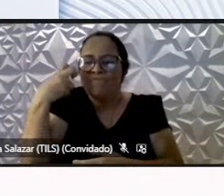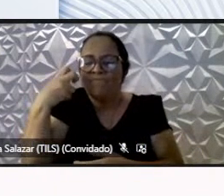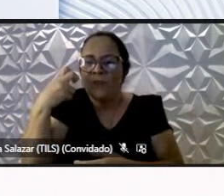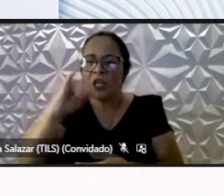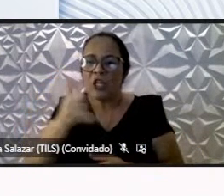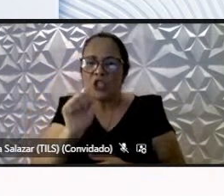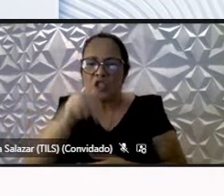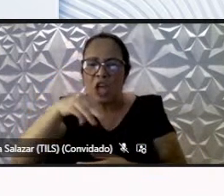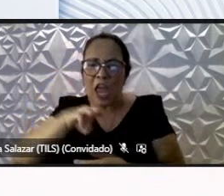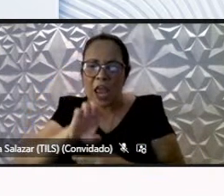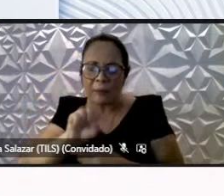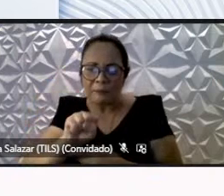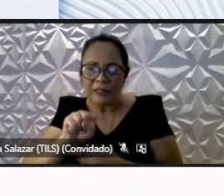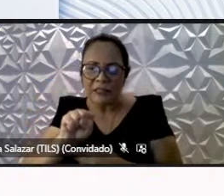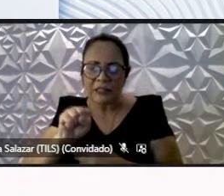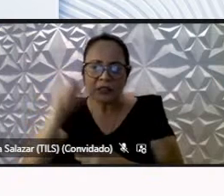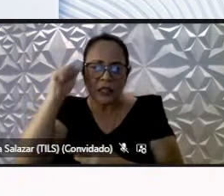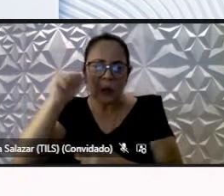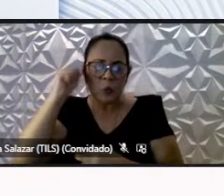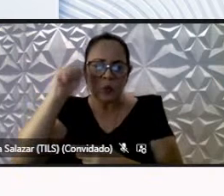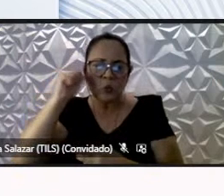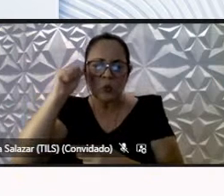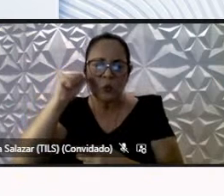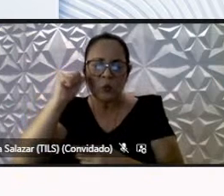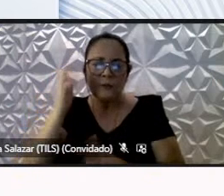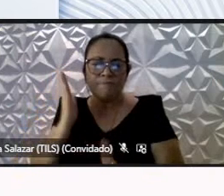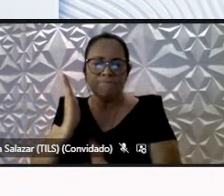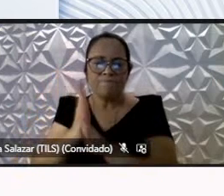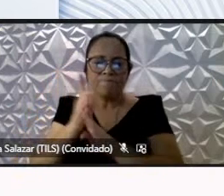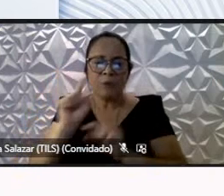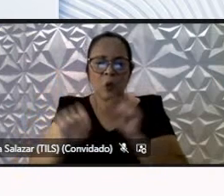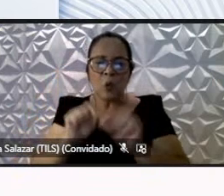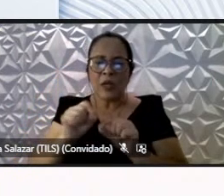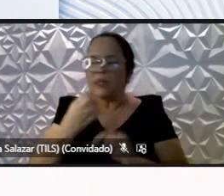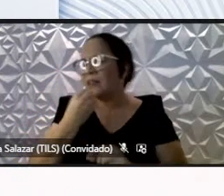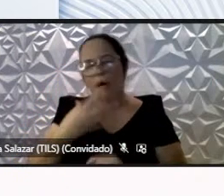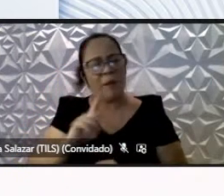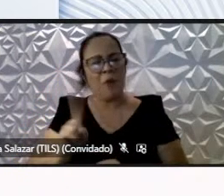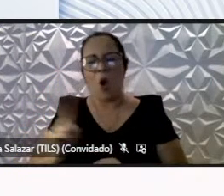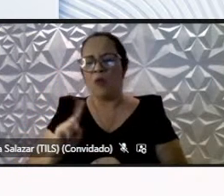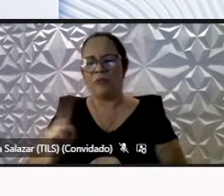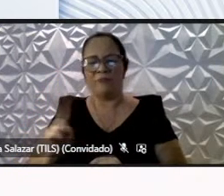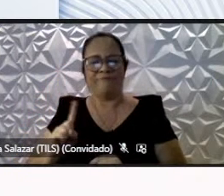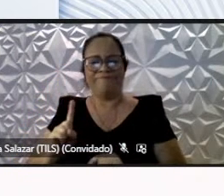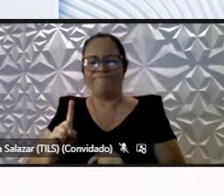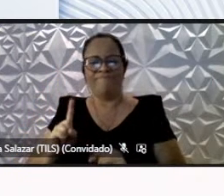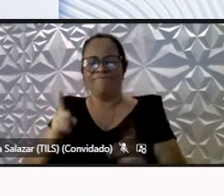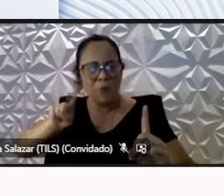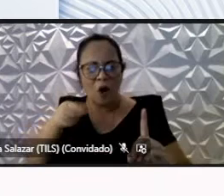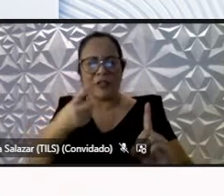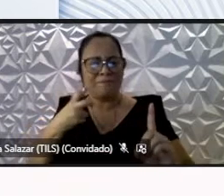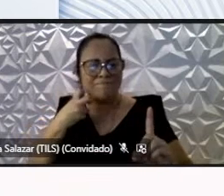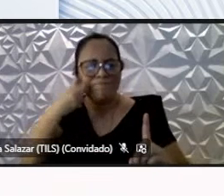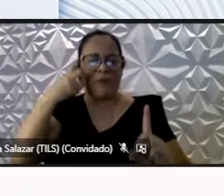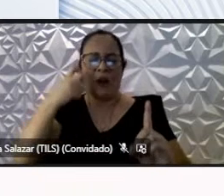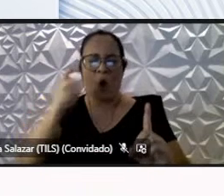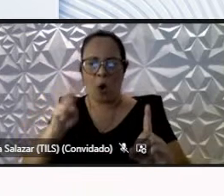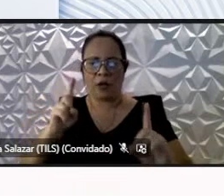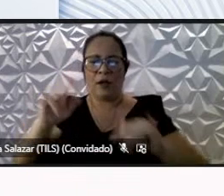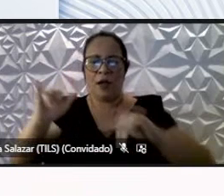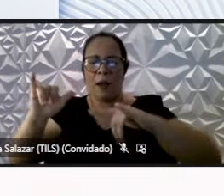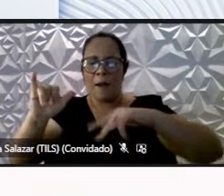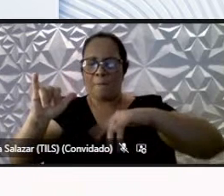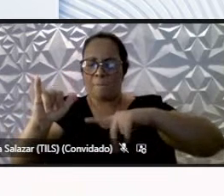Gilligan, ele descobre que isso é muito contraproducente para as pessoas. He